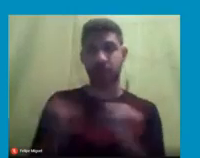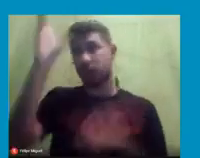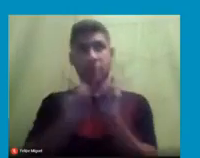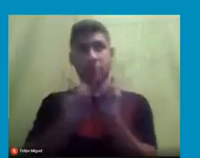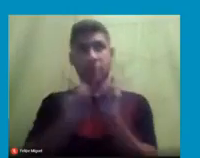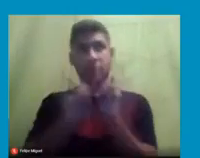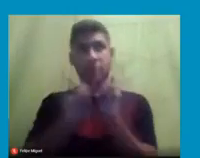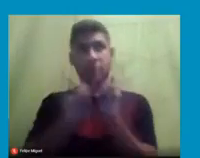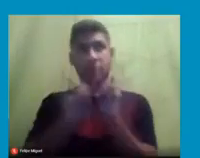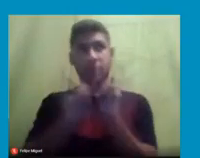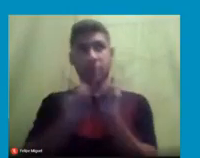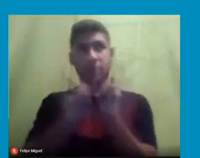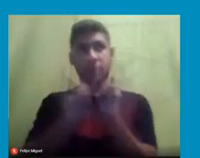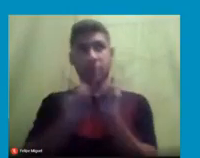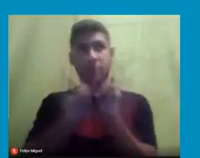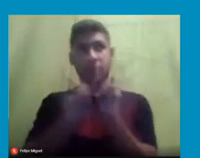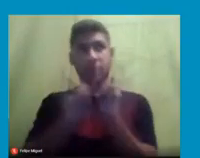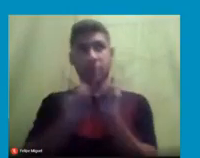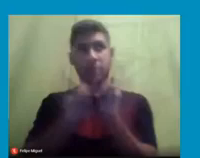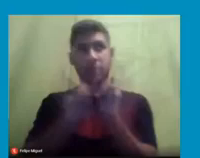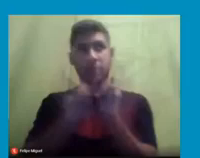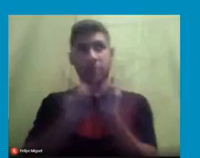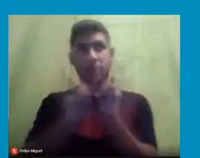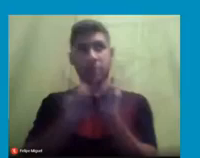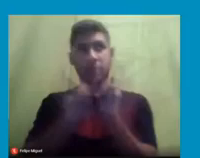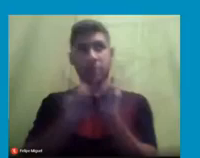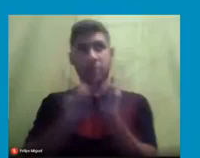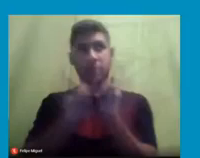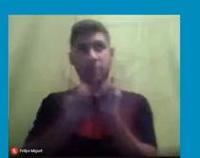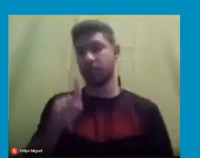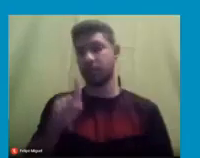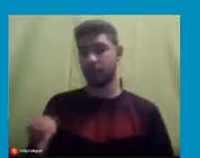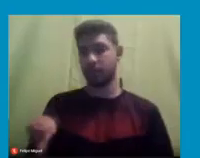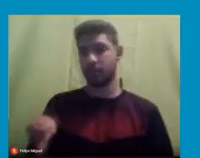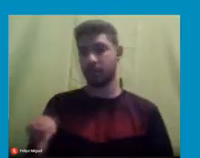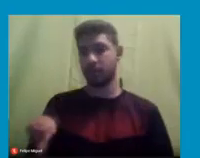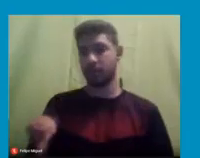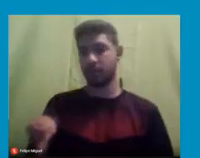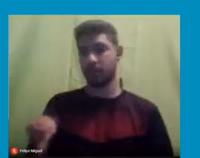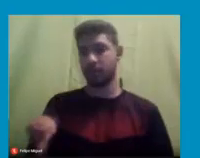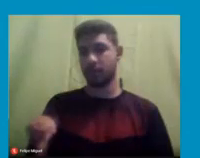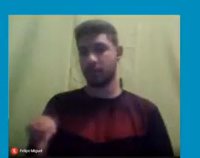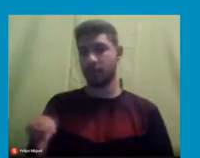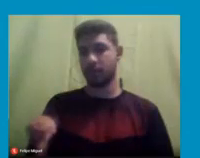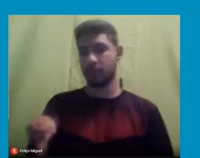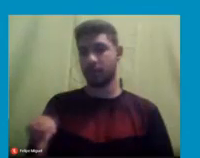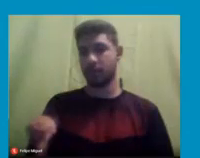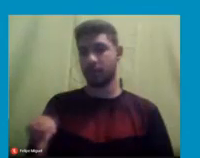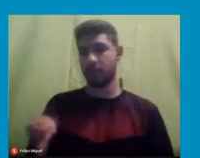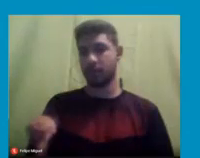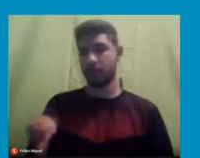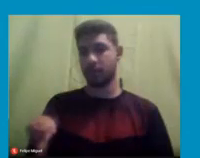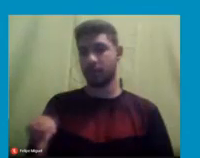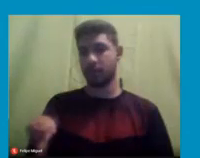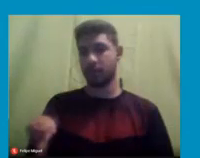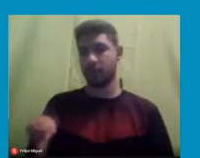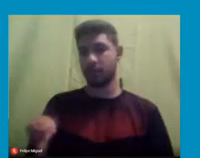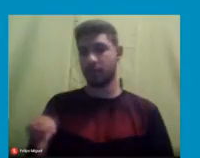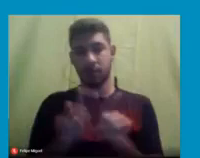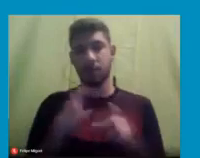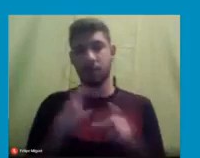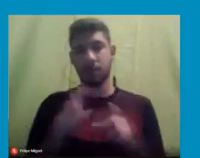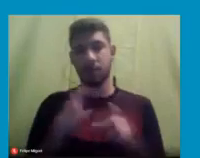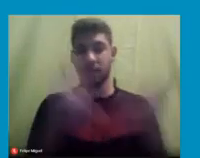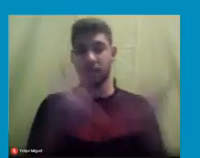bem pautados. Então, é importante lembrar também do professor Peter Fry, que foi contra, publicou bastante, assinou carta, inclusive, com os democratas,